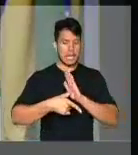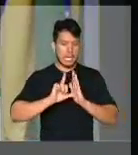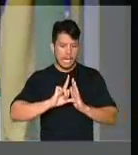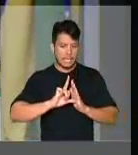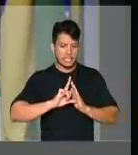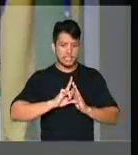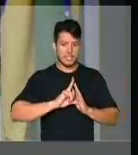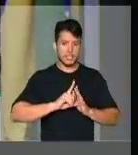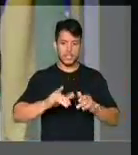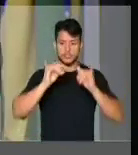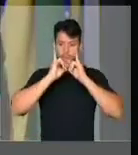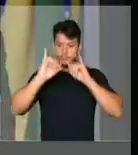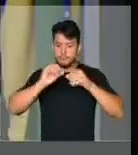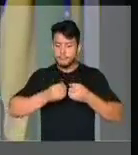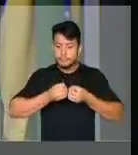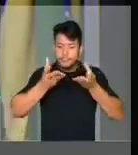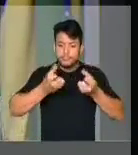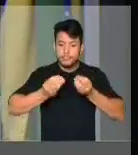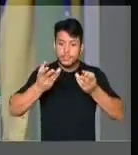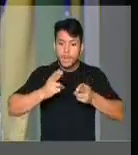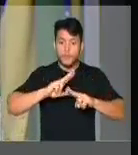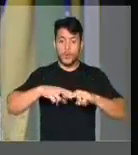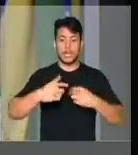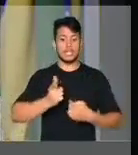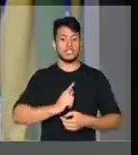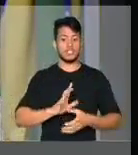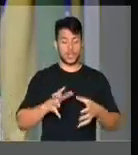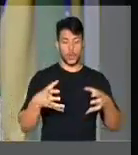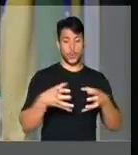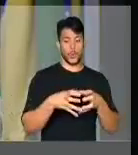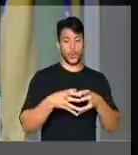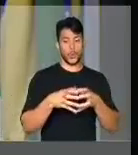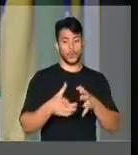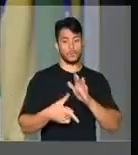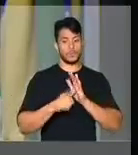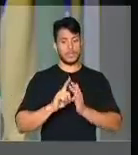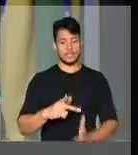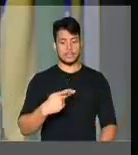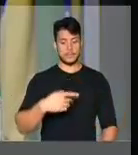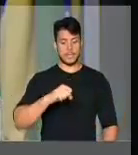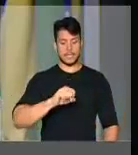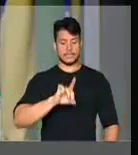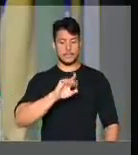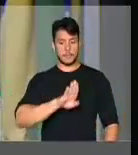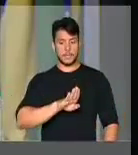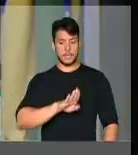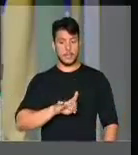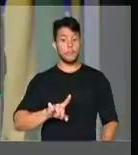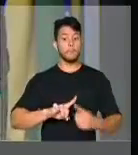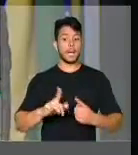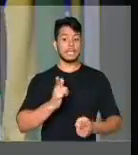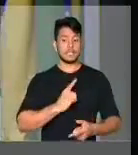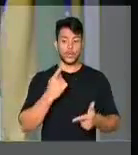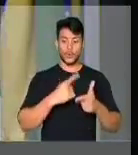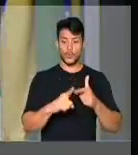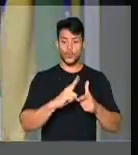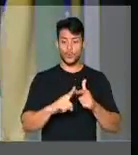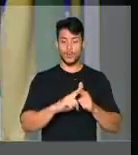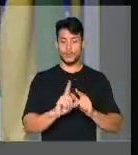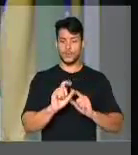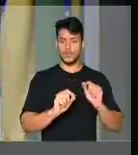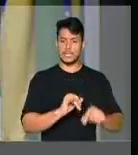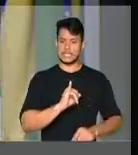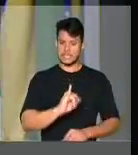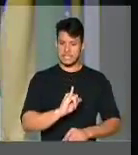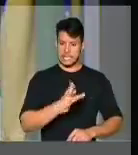declarada através do meu partido, porque eu tinha uma coligação com o PSDB. E aí vem um grande problema. Aqueles